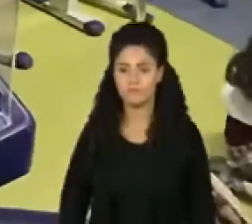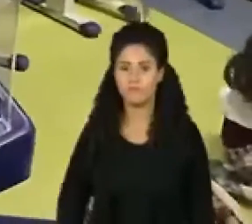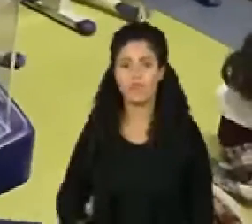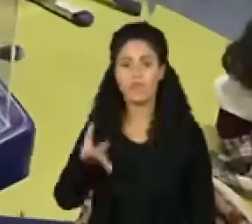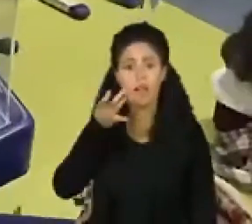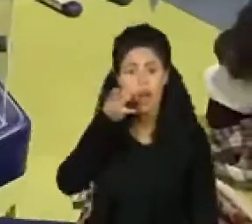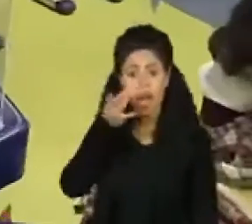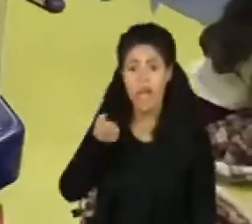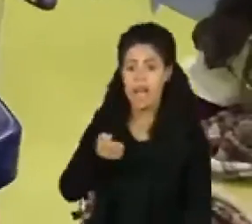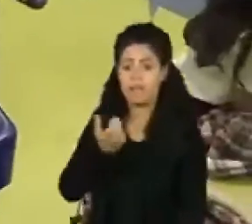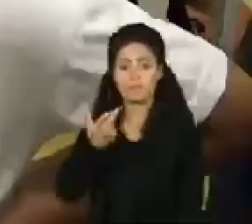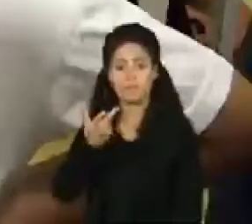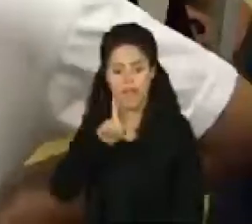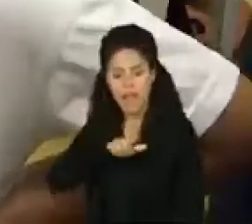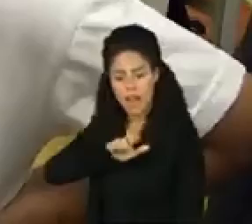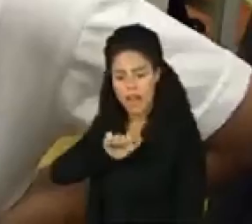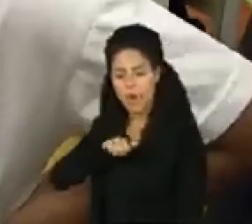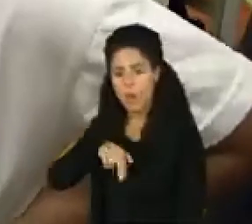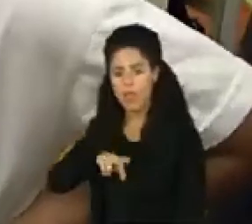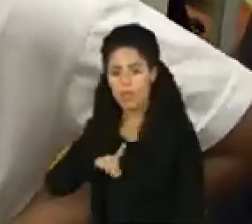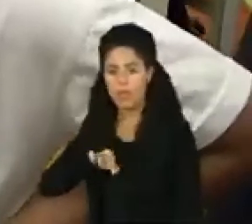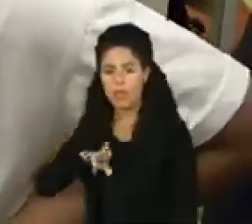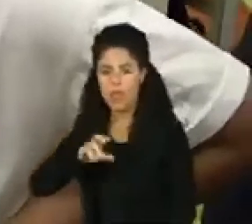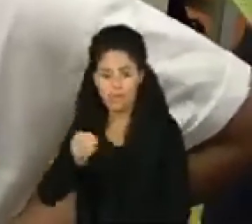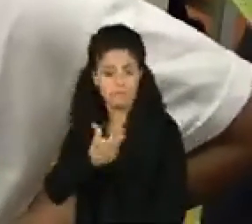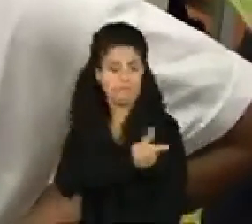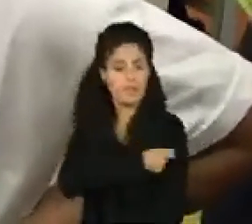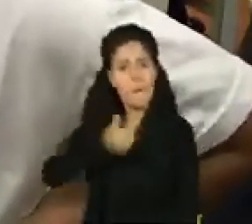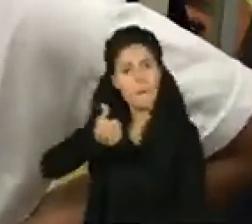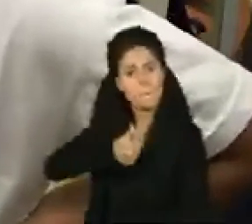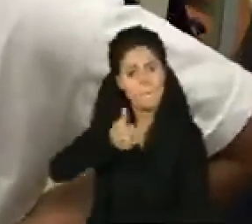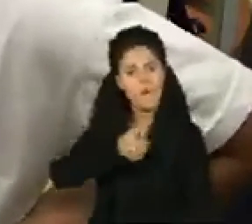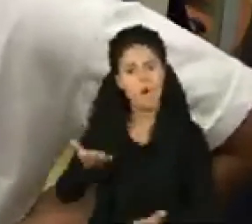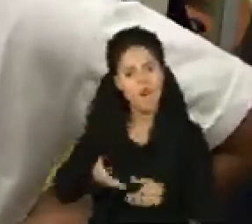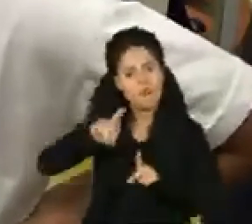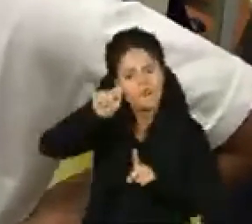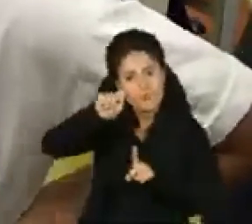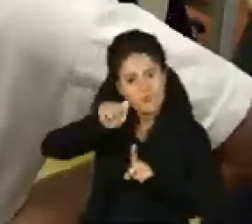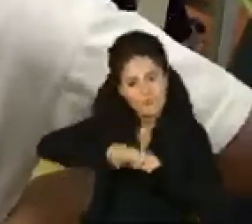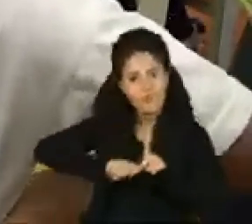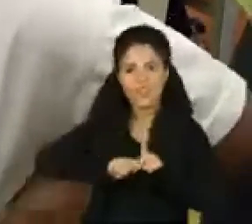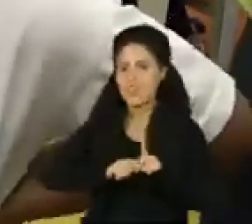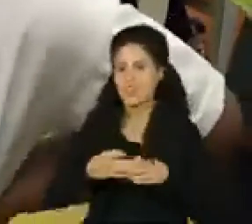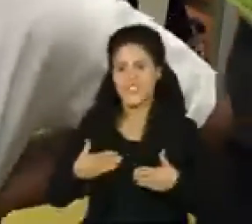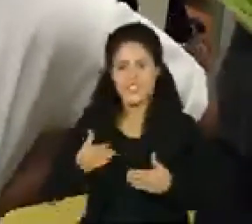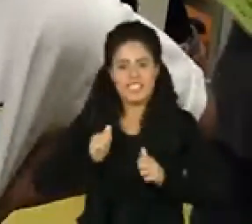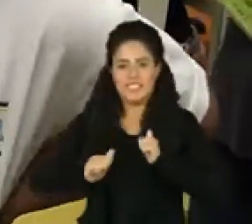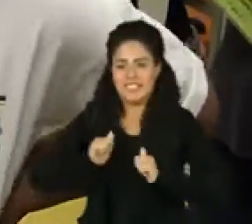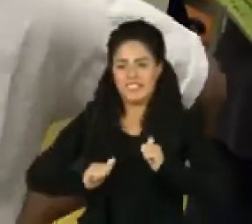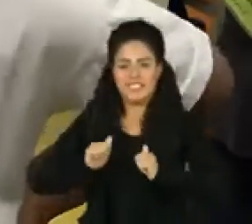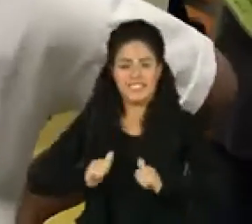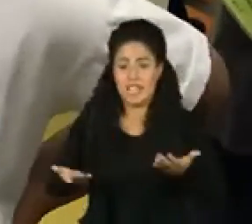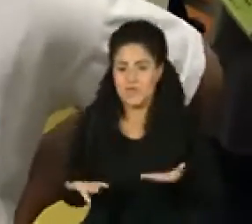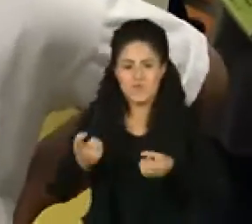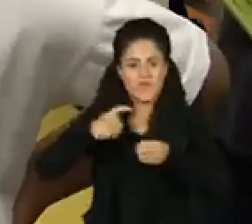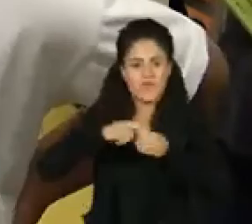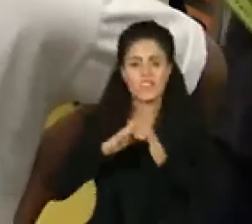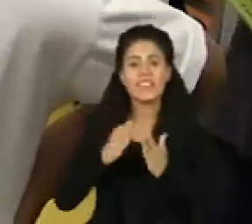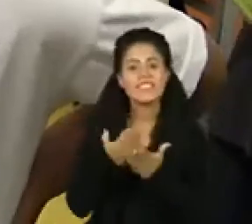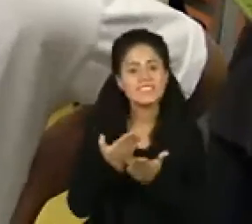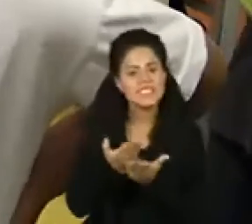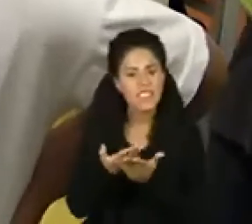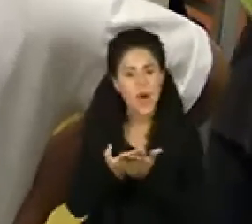Leonardo tomou a primeira dose da vacina contra a Covid-19 neste mês e agora está animado e seguro com a volta às